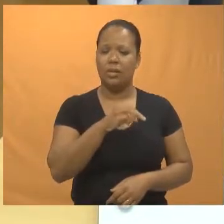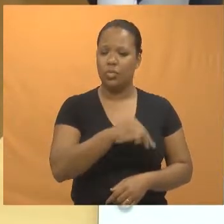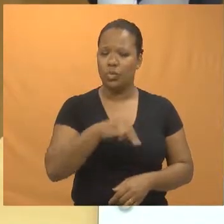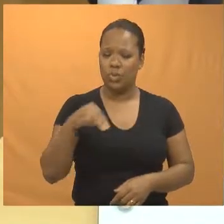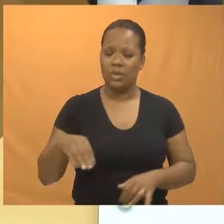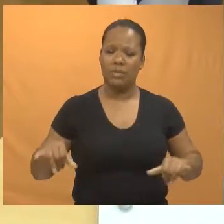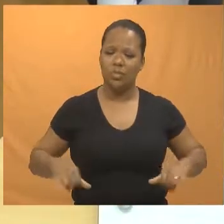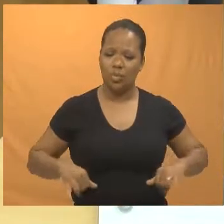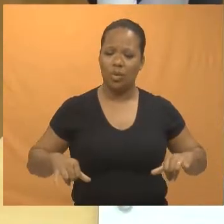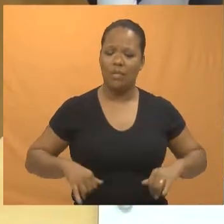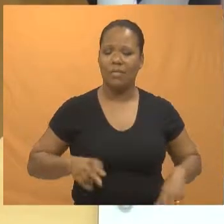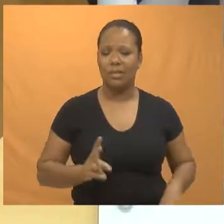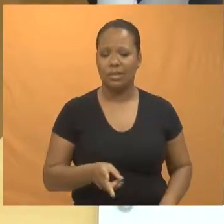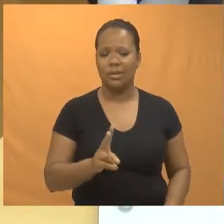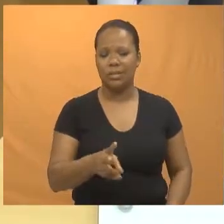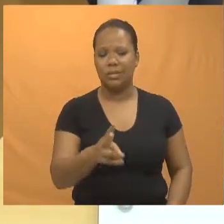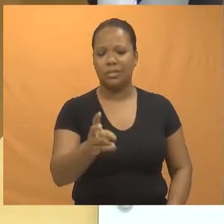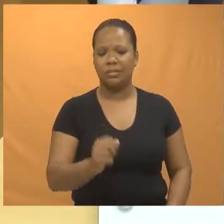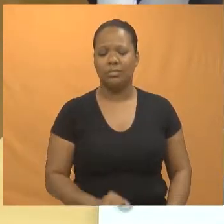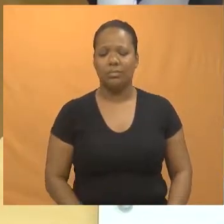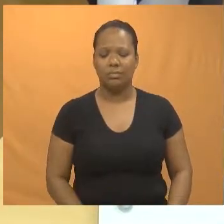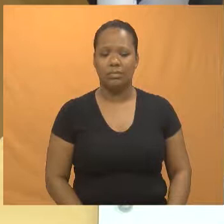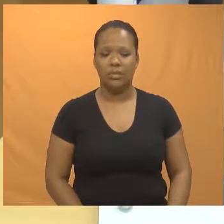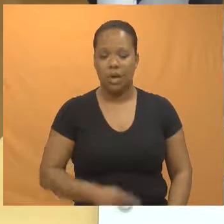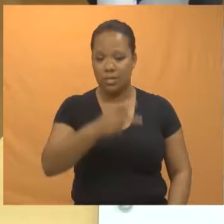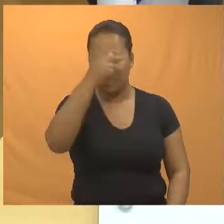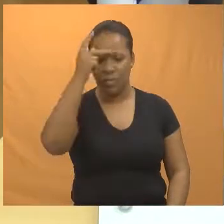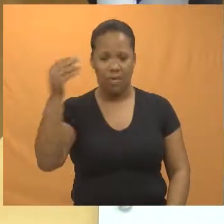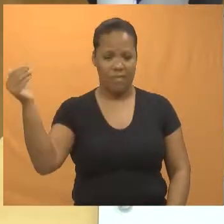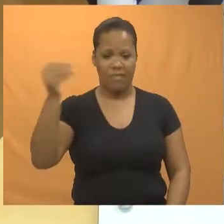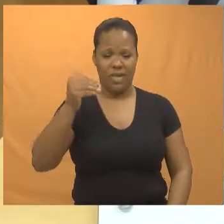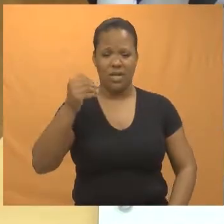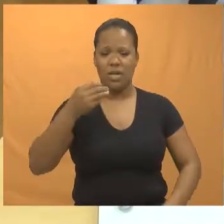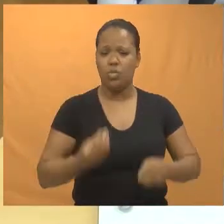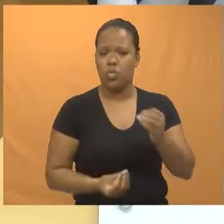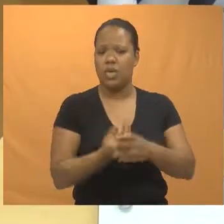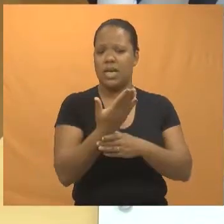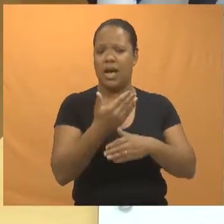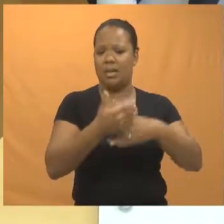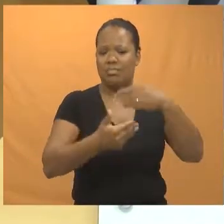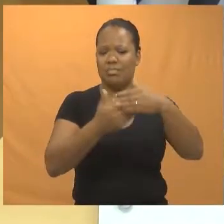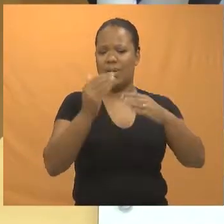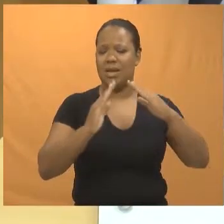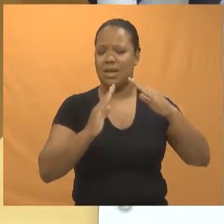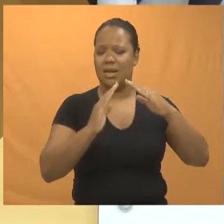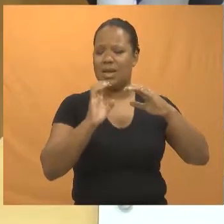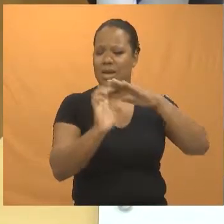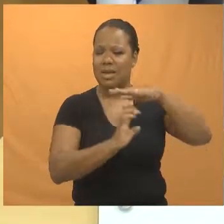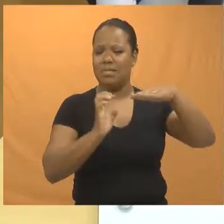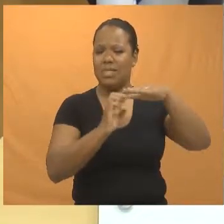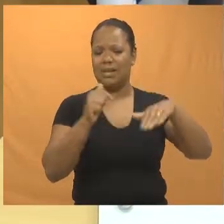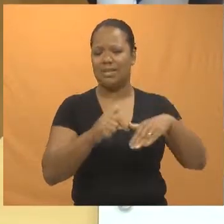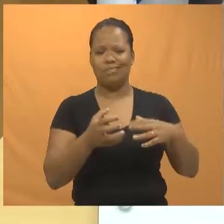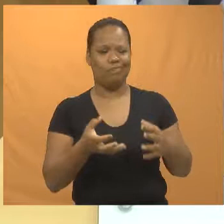a sofrer, continuem a não atrair investimentos, a gerar empregos, a gerar receita para o município